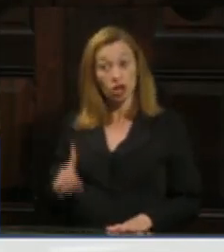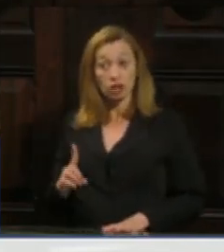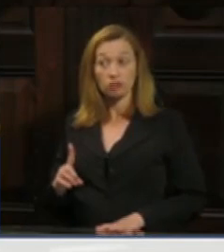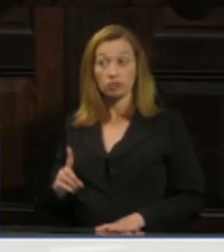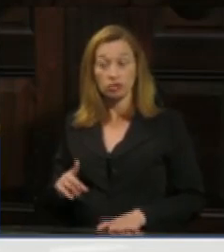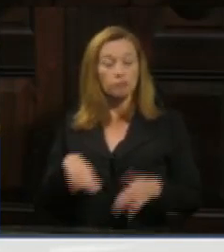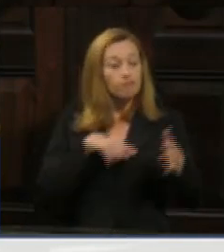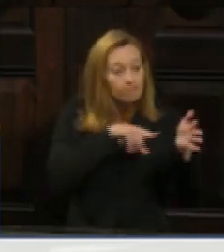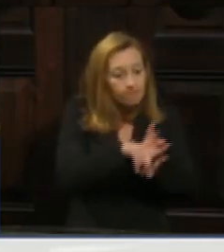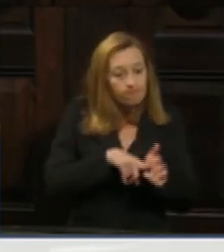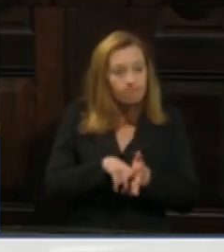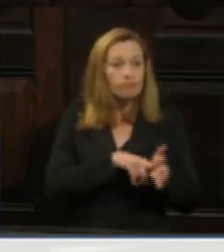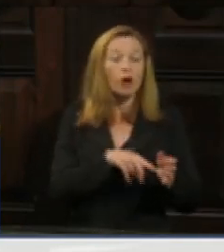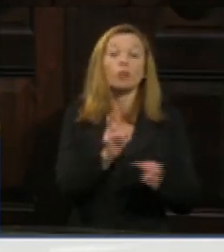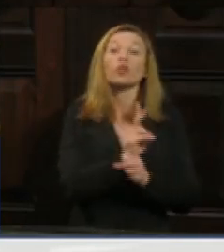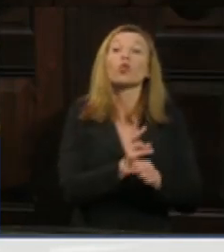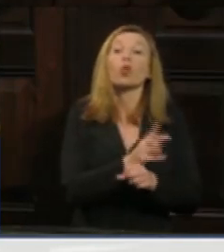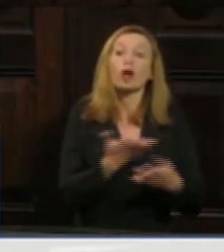assessores